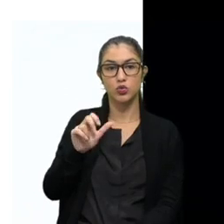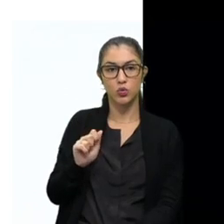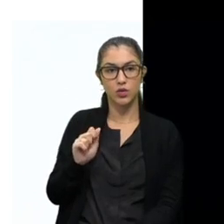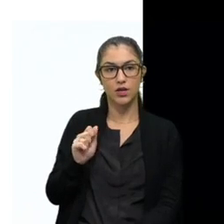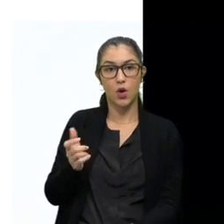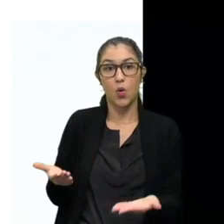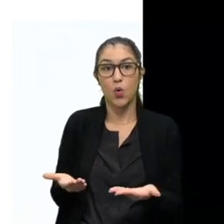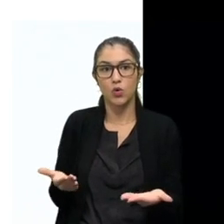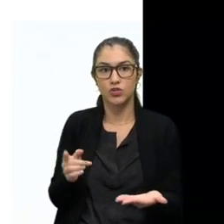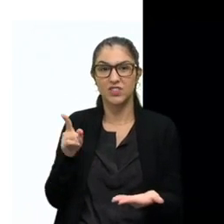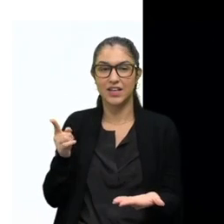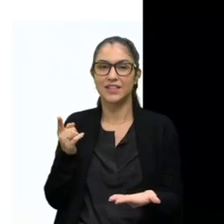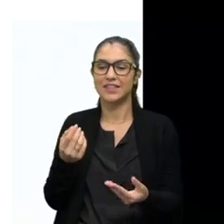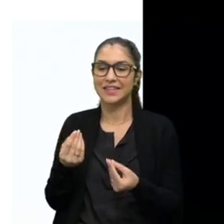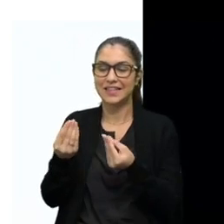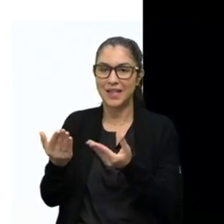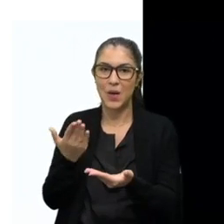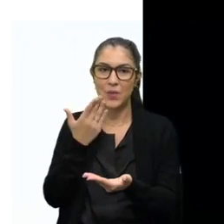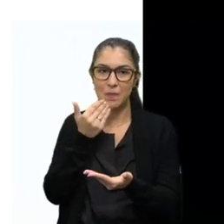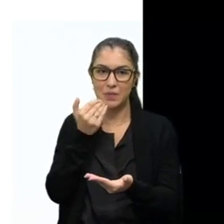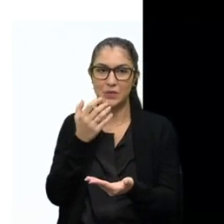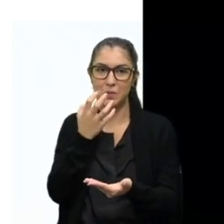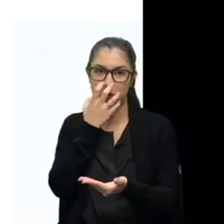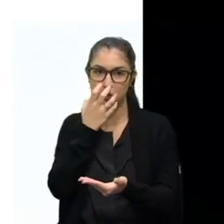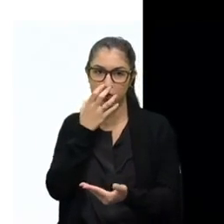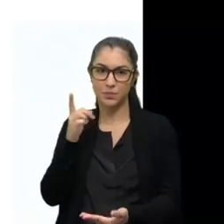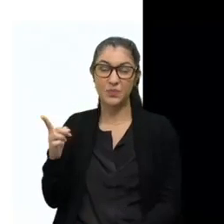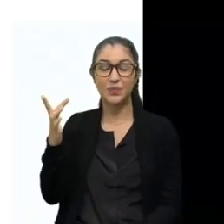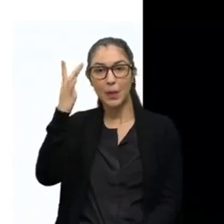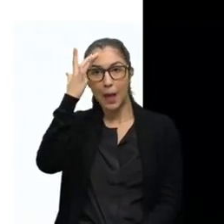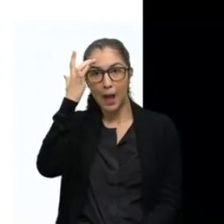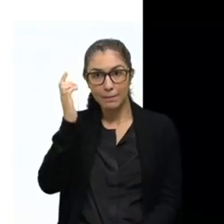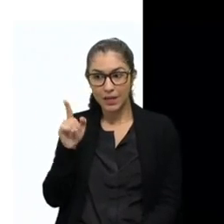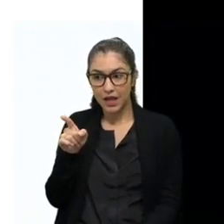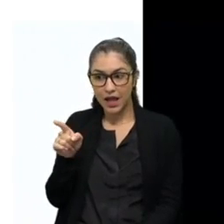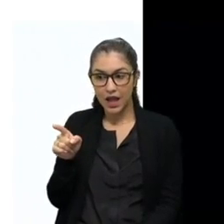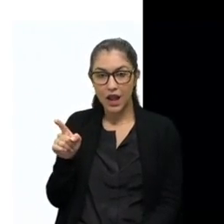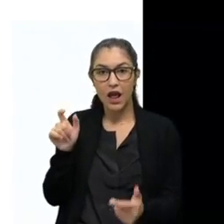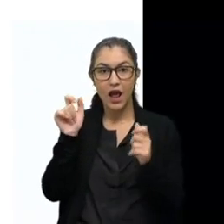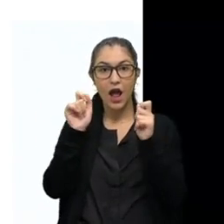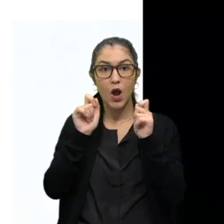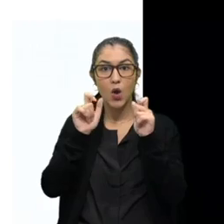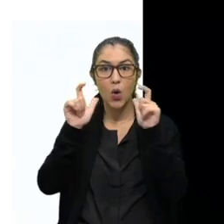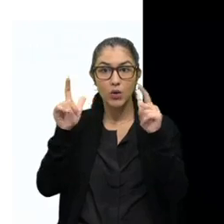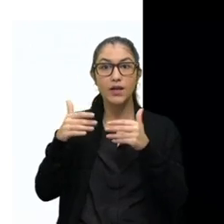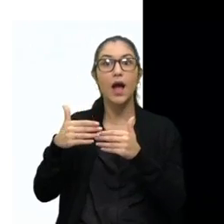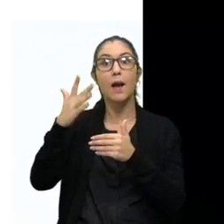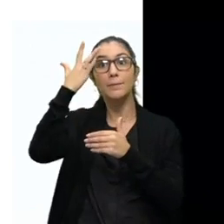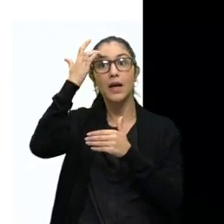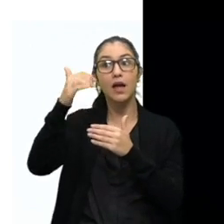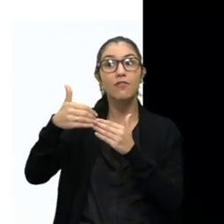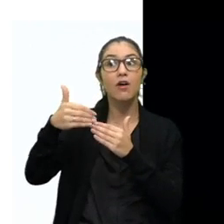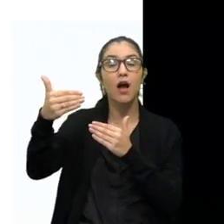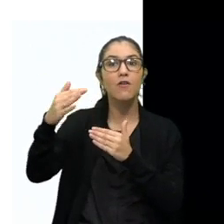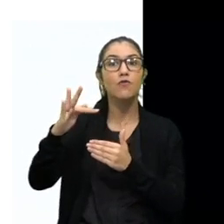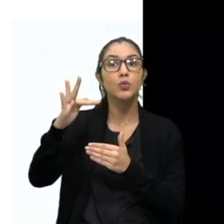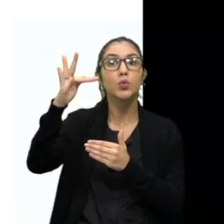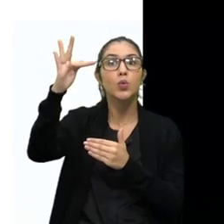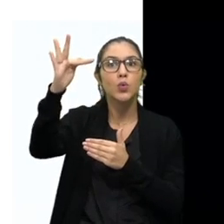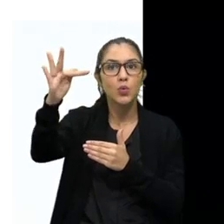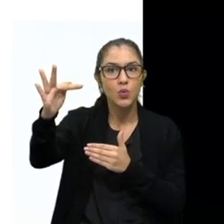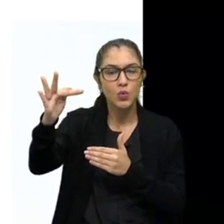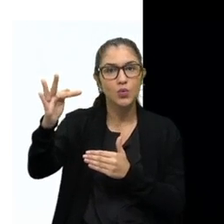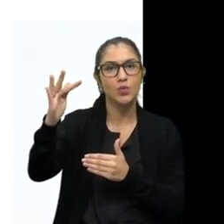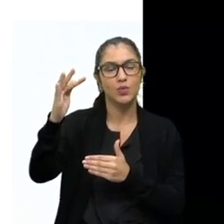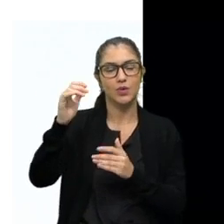presente, alimenta o cachorro. Amanhã, ela acordará. Então, amanhã, futuro. Lembra